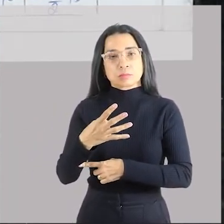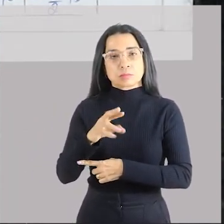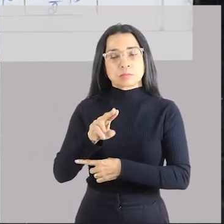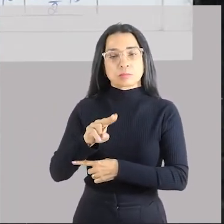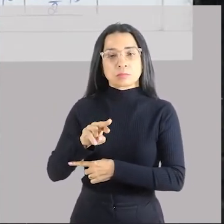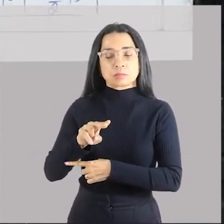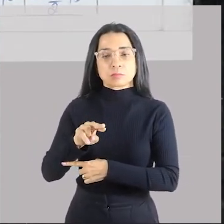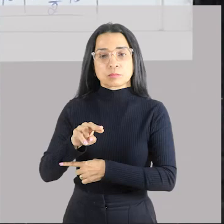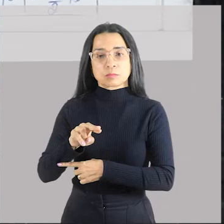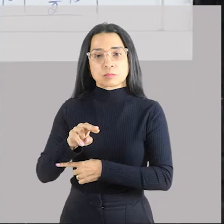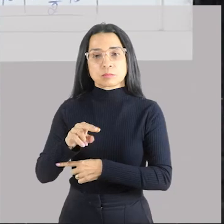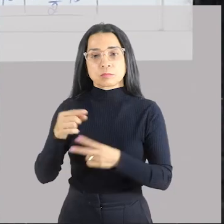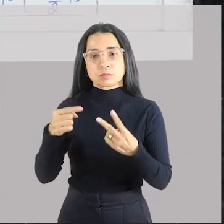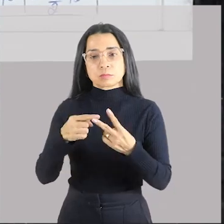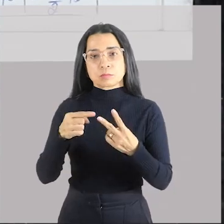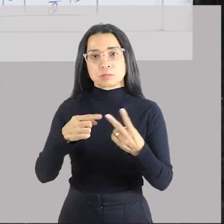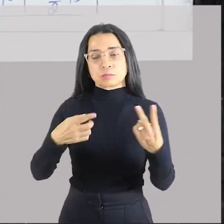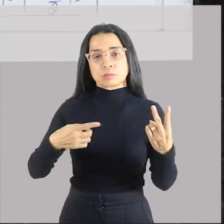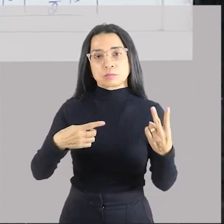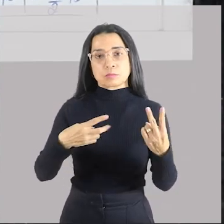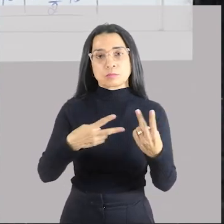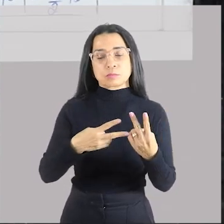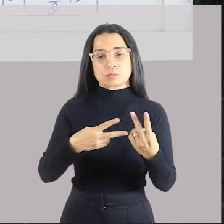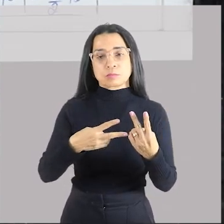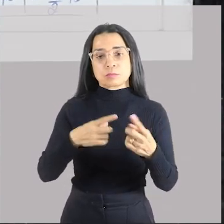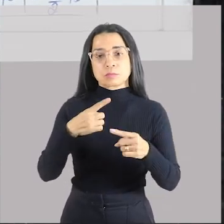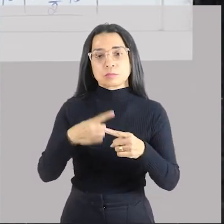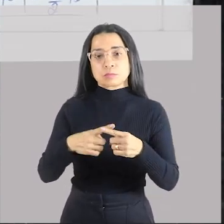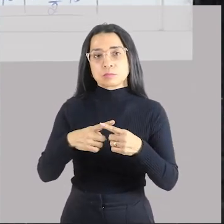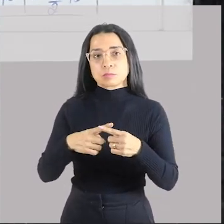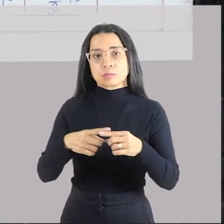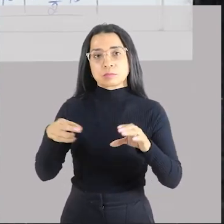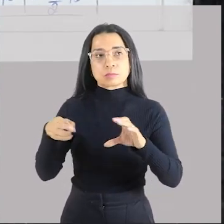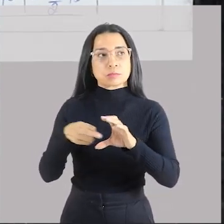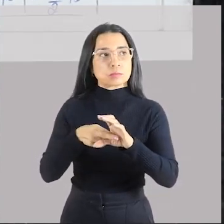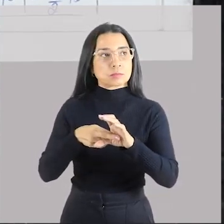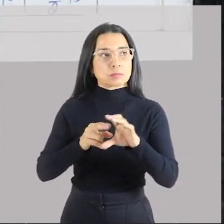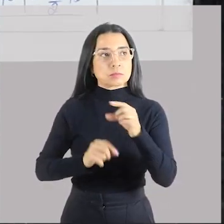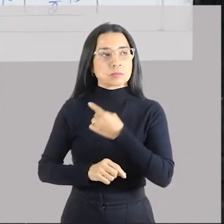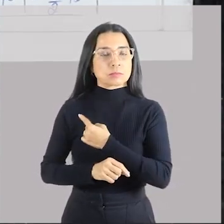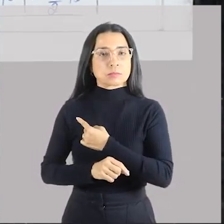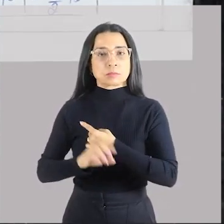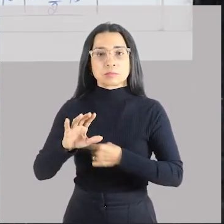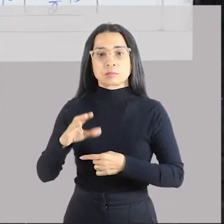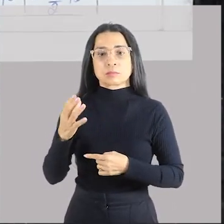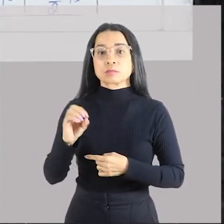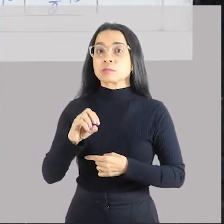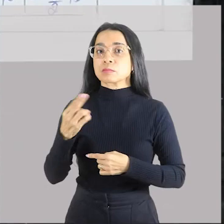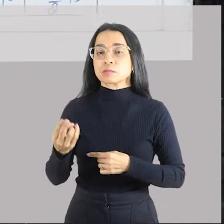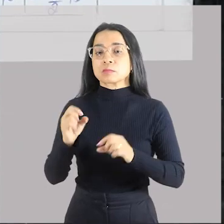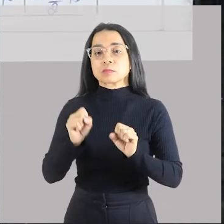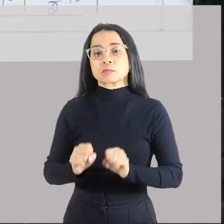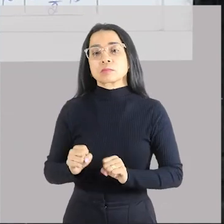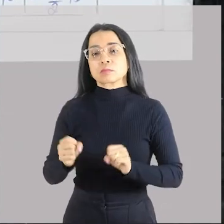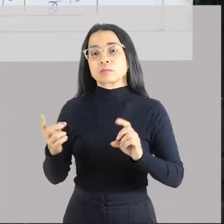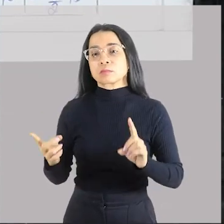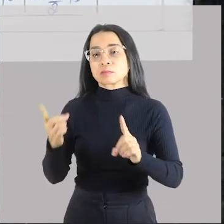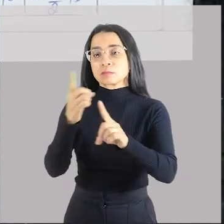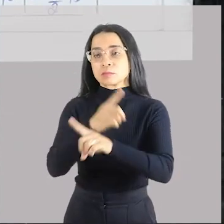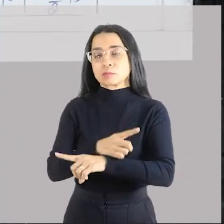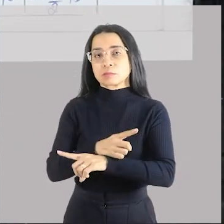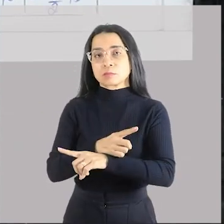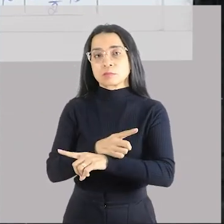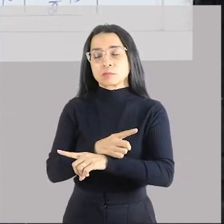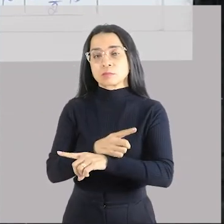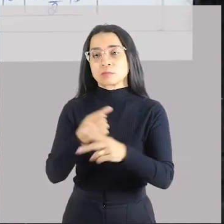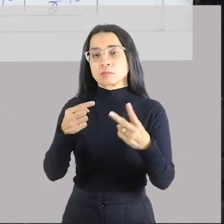4 igual a raiz de 2 vezes o raio. Tá? Ou então você pode inverter isso